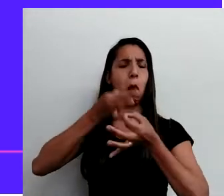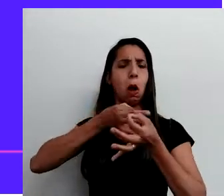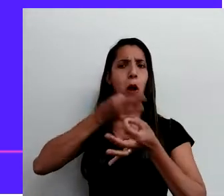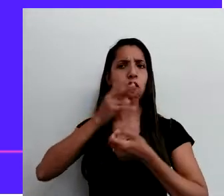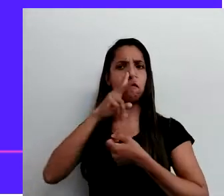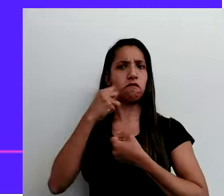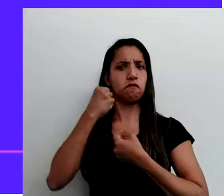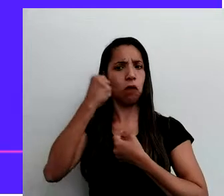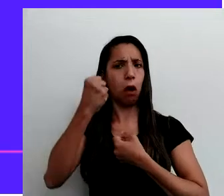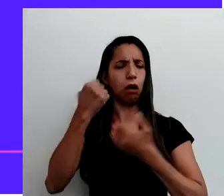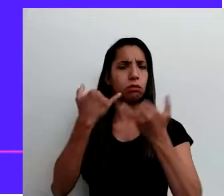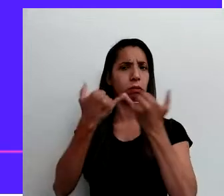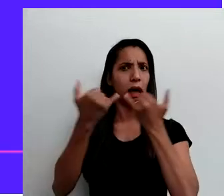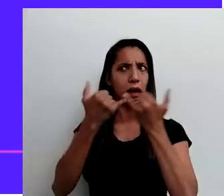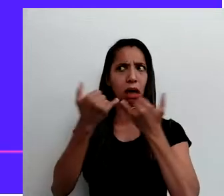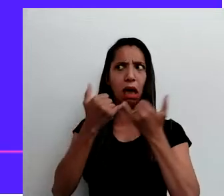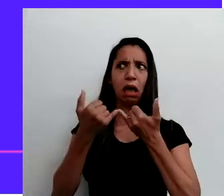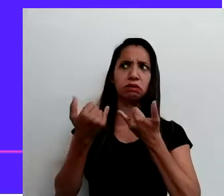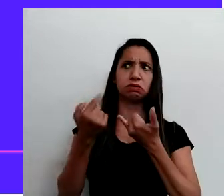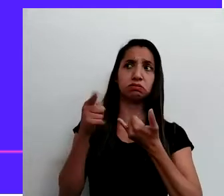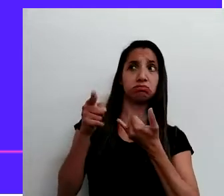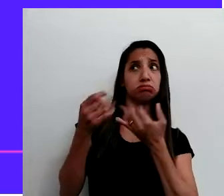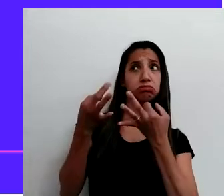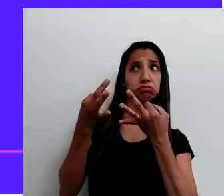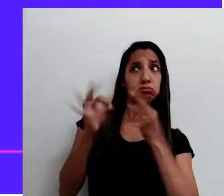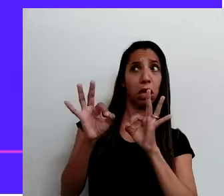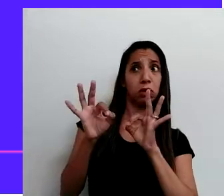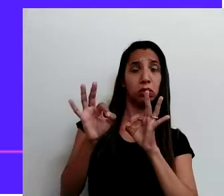válidos, né, para se discutir, que o que importa